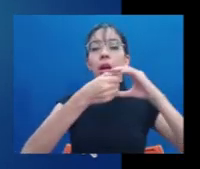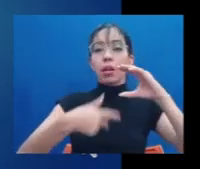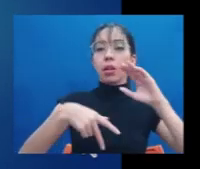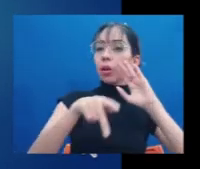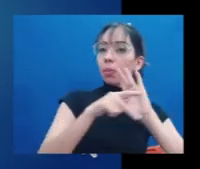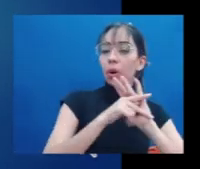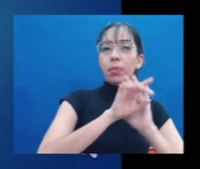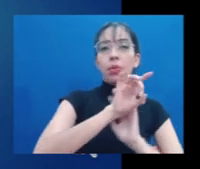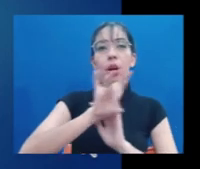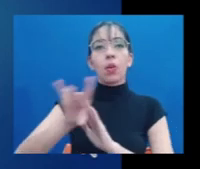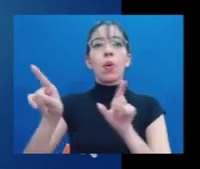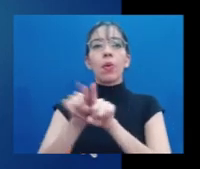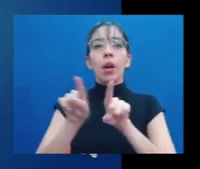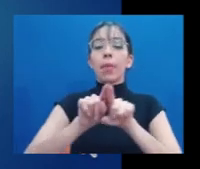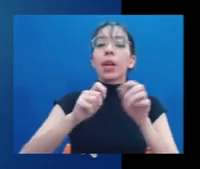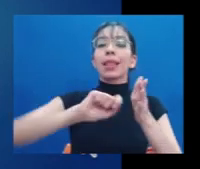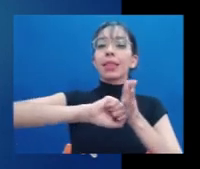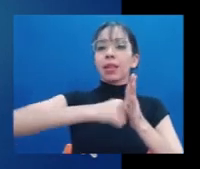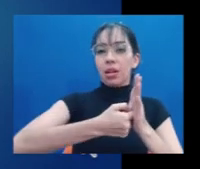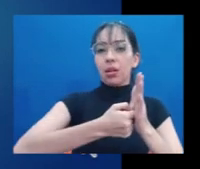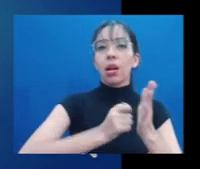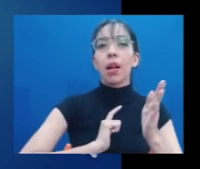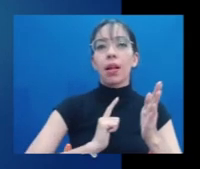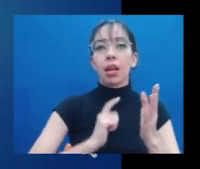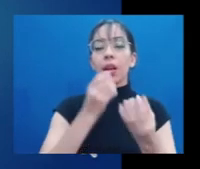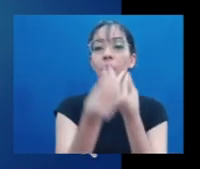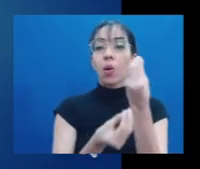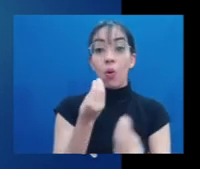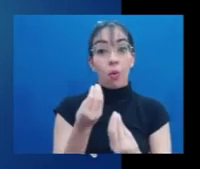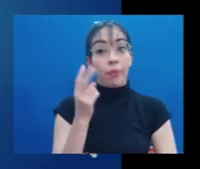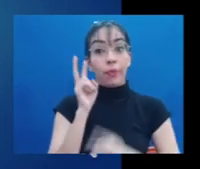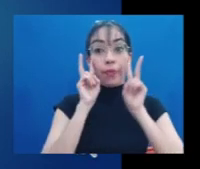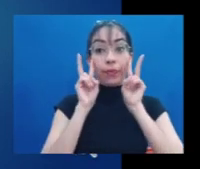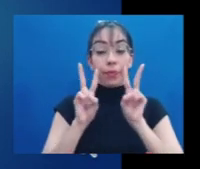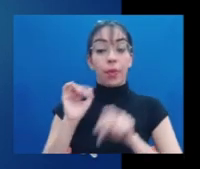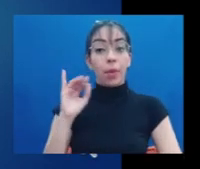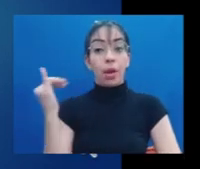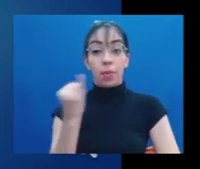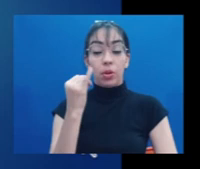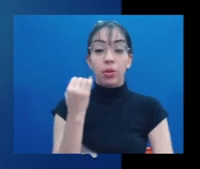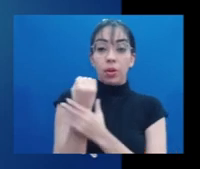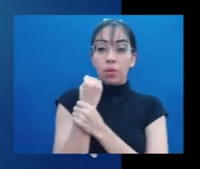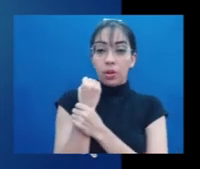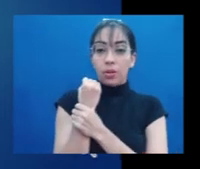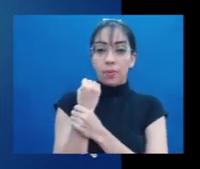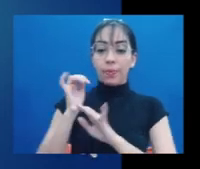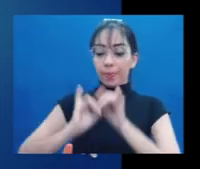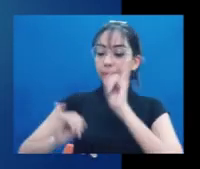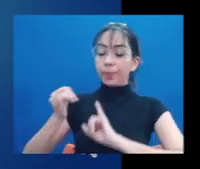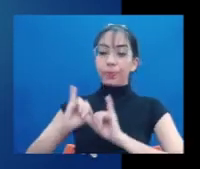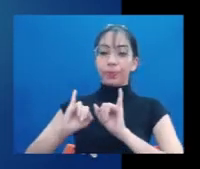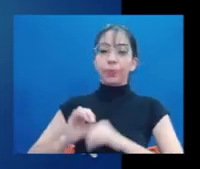azul, normalmente é para estocagem de ácidos, e na cor verde, pesticidas e inseticidas. É interessante, gente, o uso da cor, porque eu já